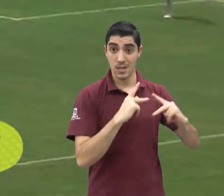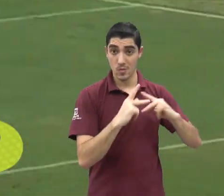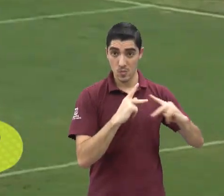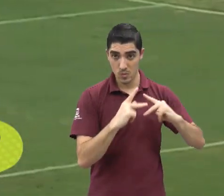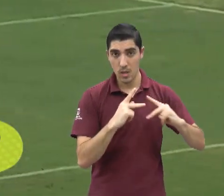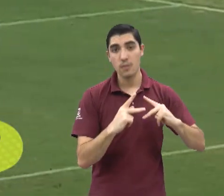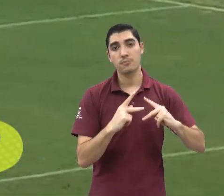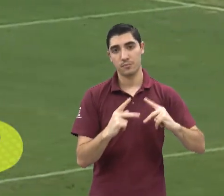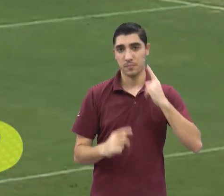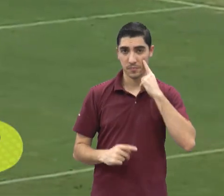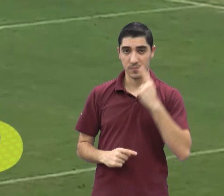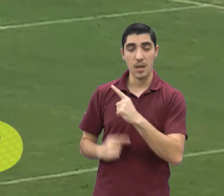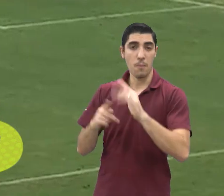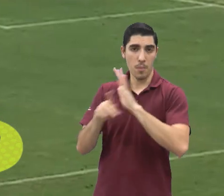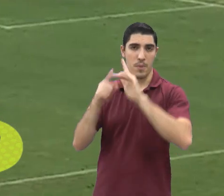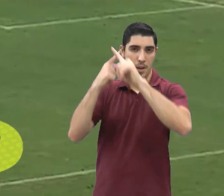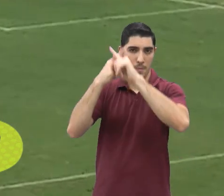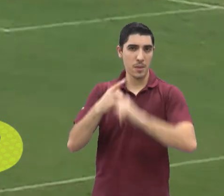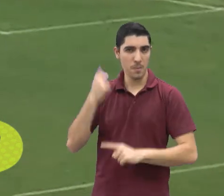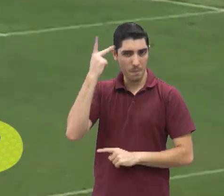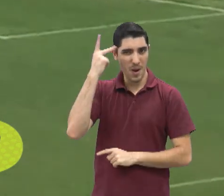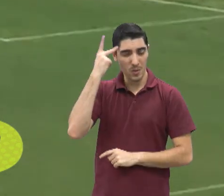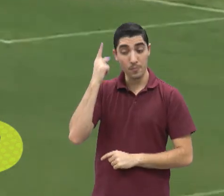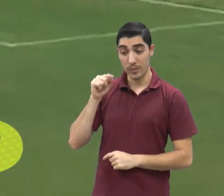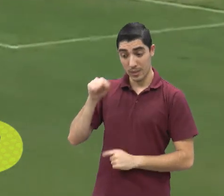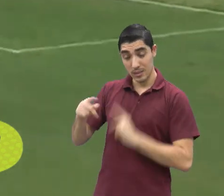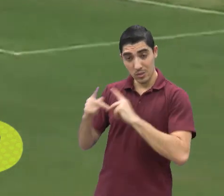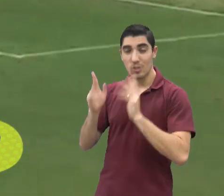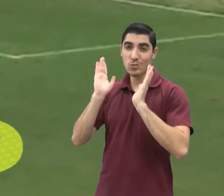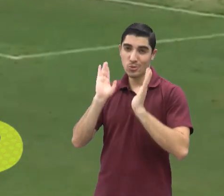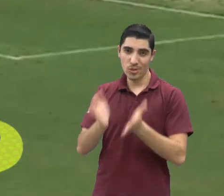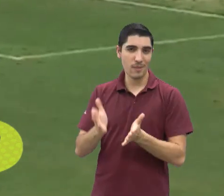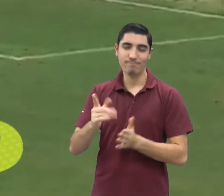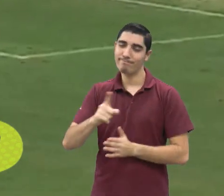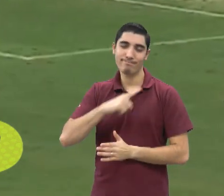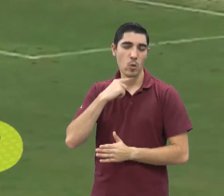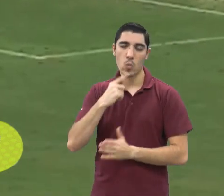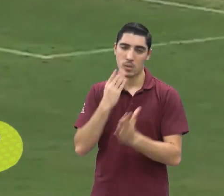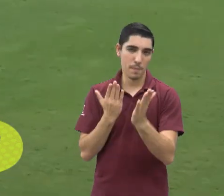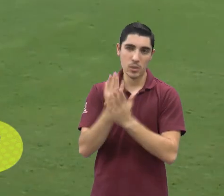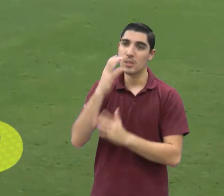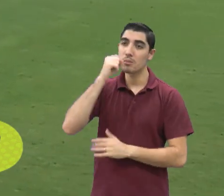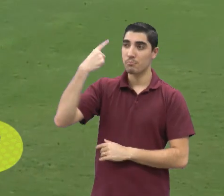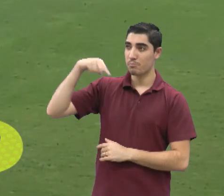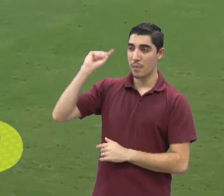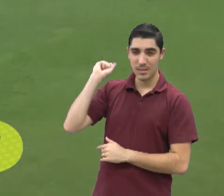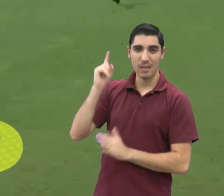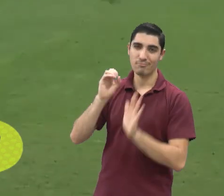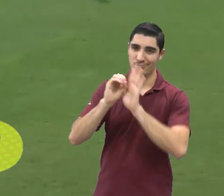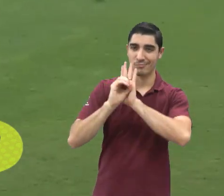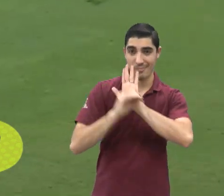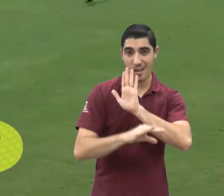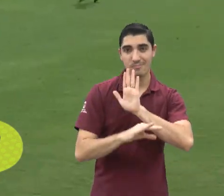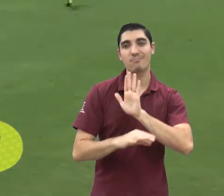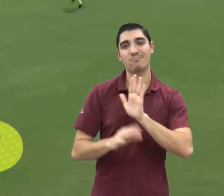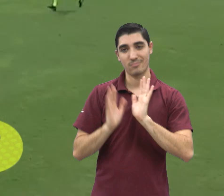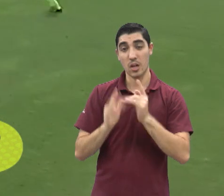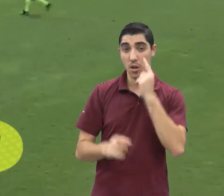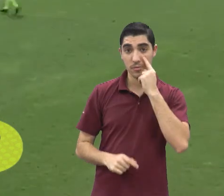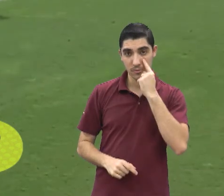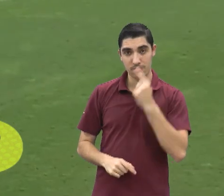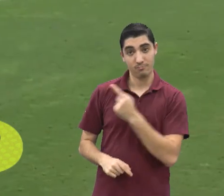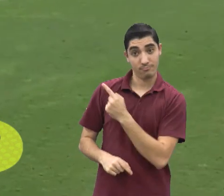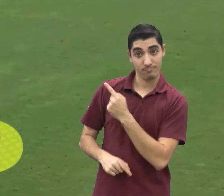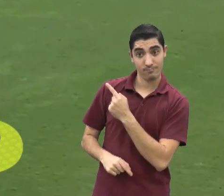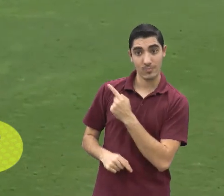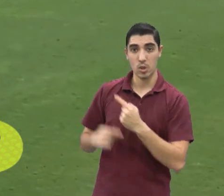do Campeonato Paulista Sub-15. Os meninos foram eliminados no sábado passado com esses gols, esses jogos aí, esse jogo que você tá vendo